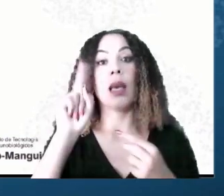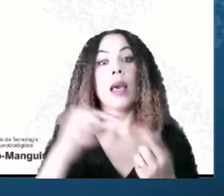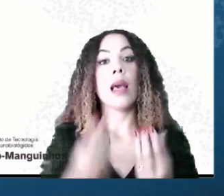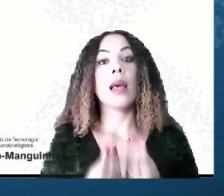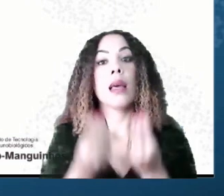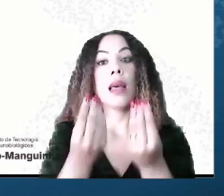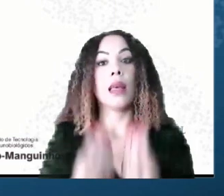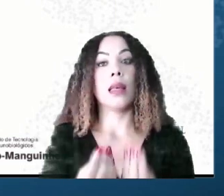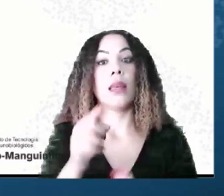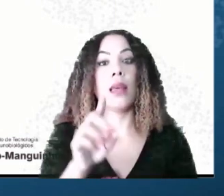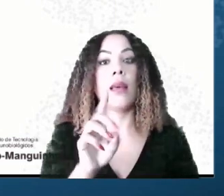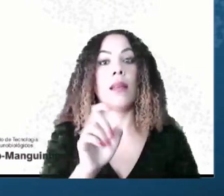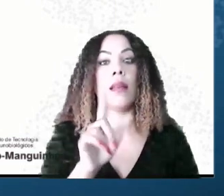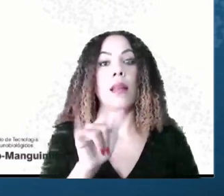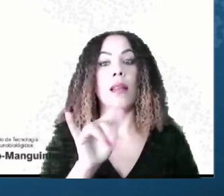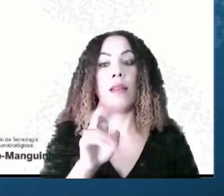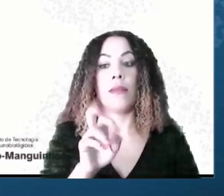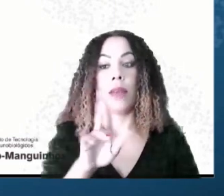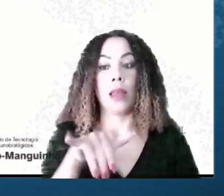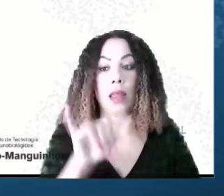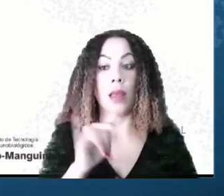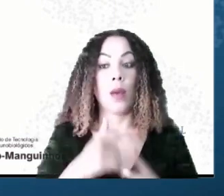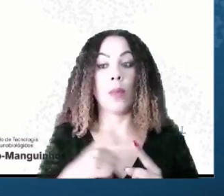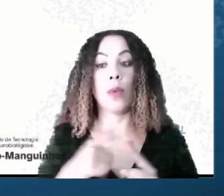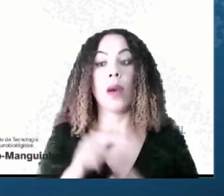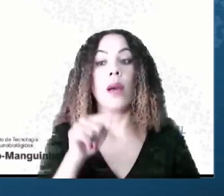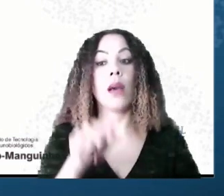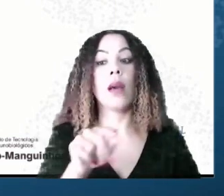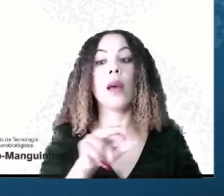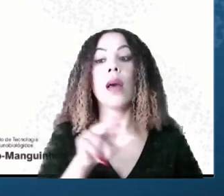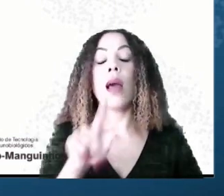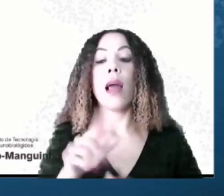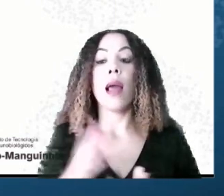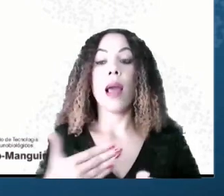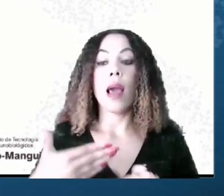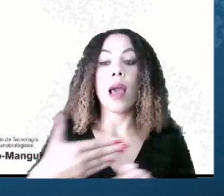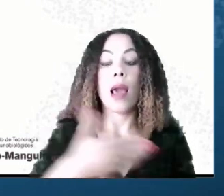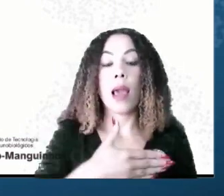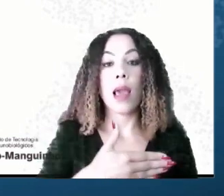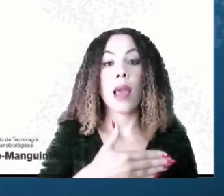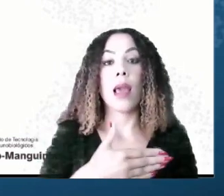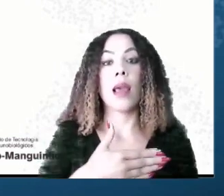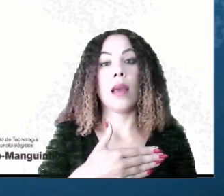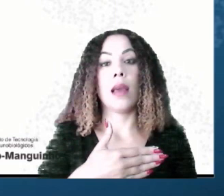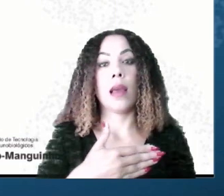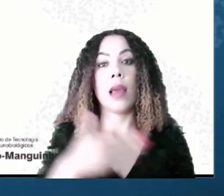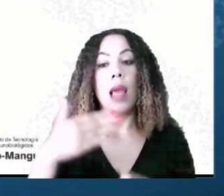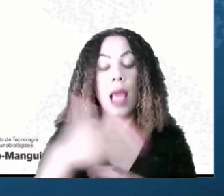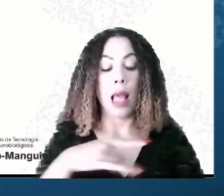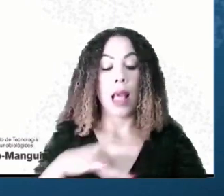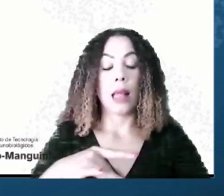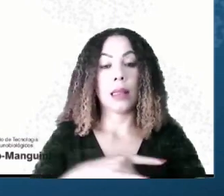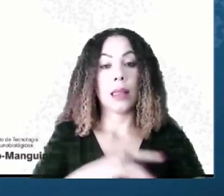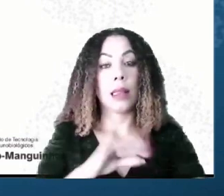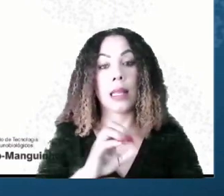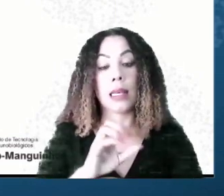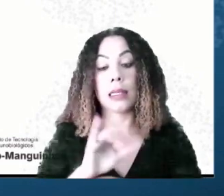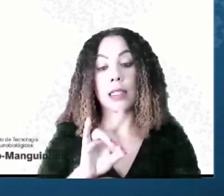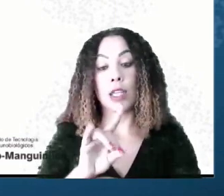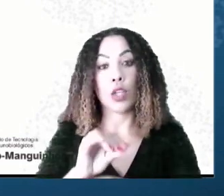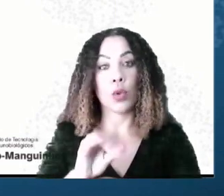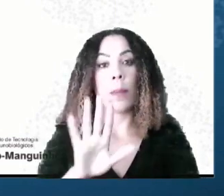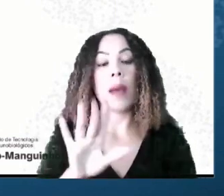essa não é que a gente quer o sRNA que entre no tecido, mas também o tipo